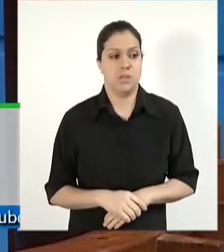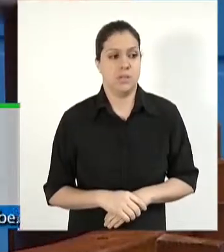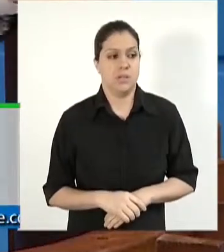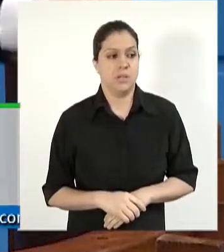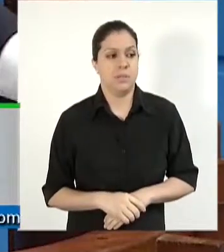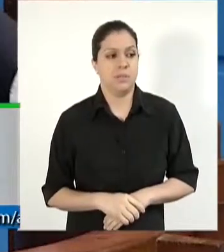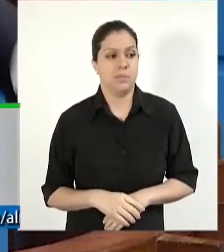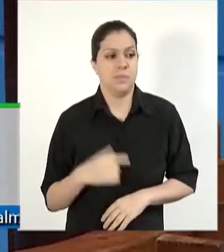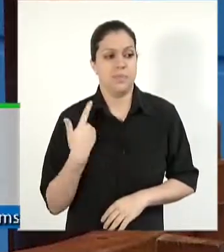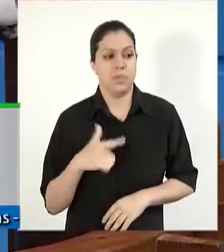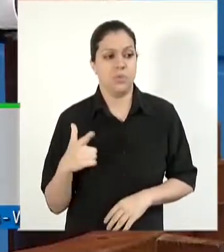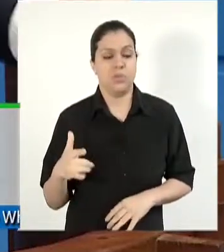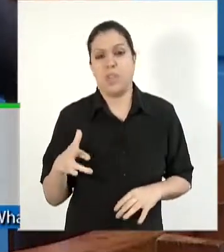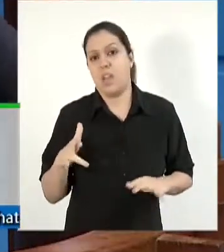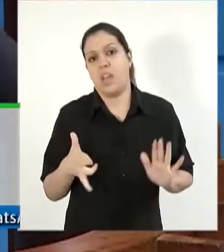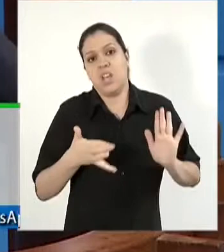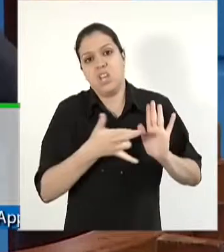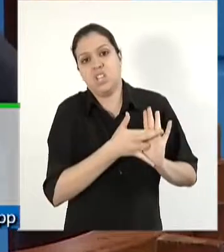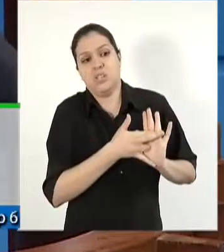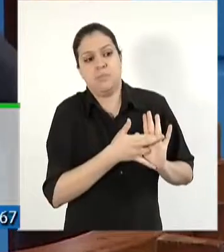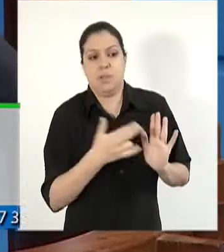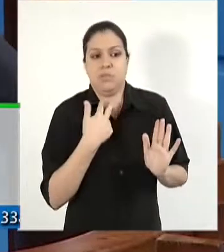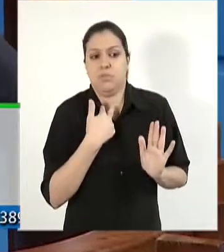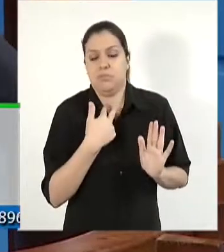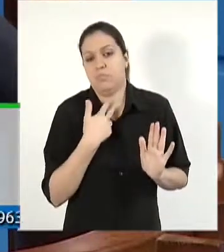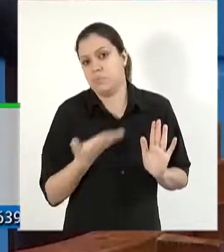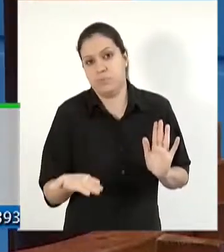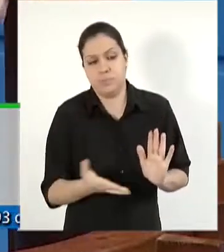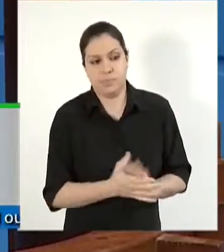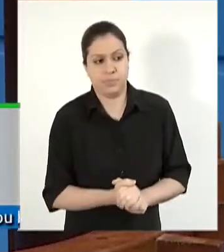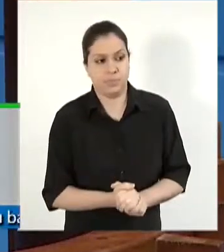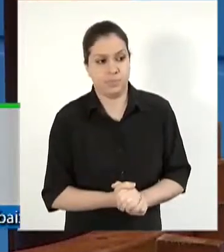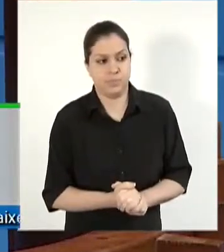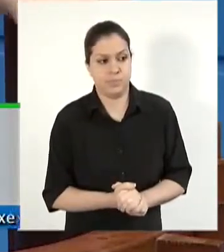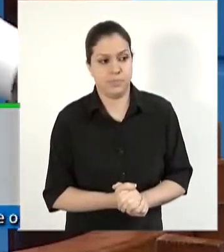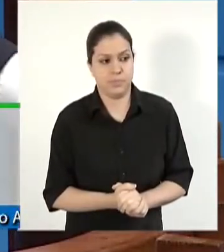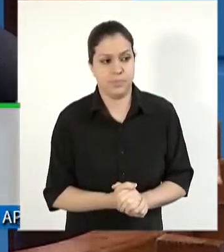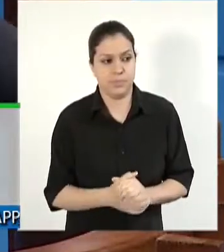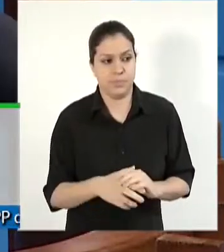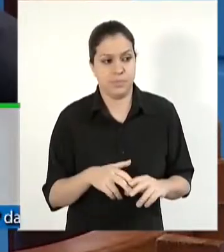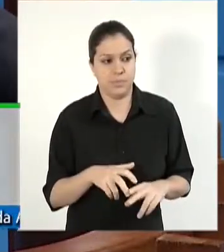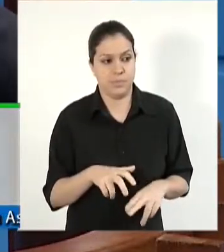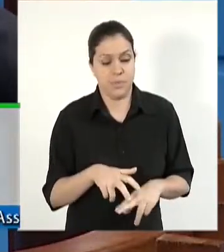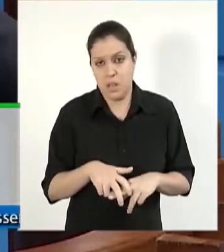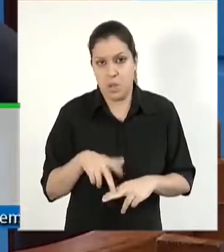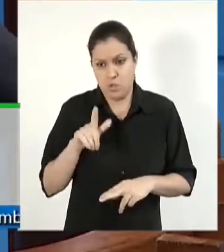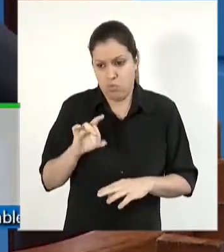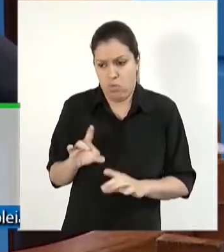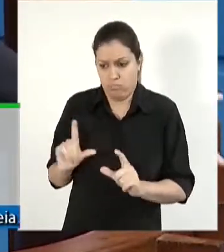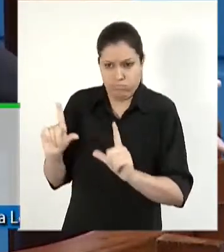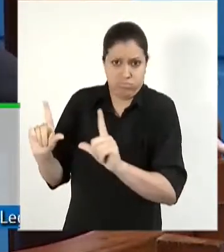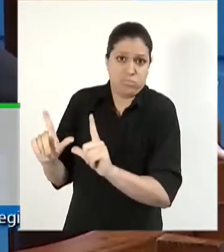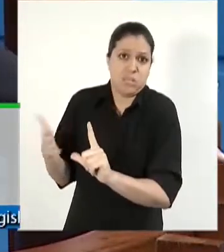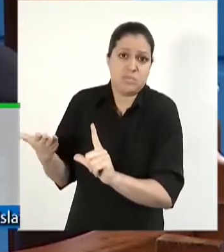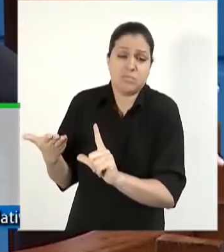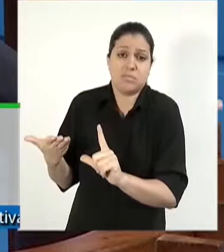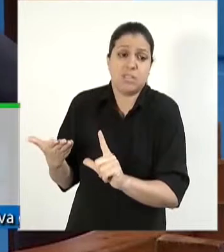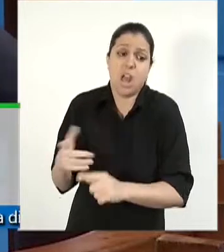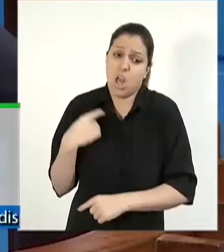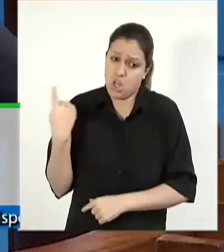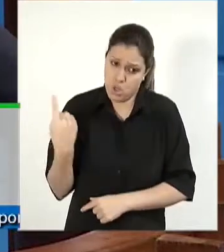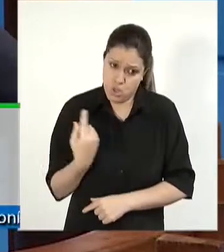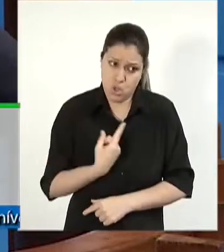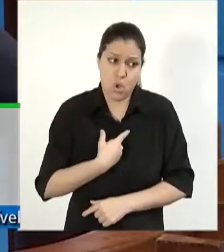Não existe um regimento que não pode reger. Então ele é um enquadramento. E se nós temos espaço